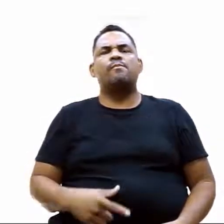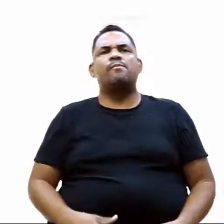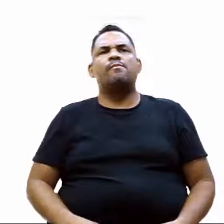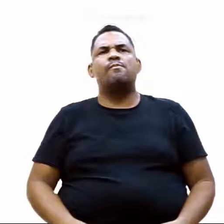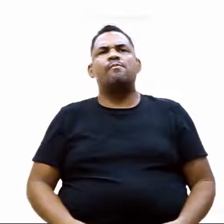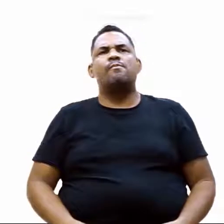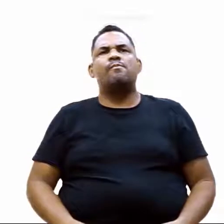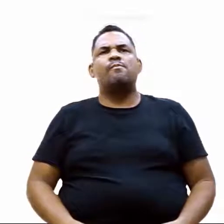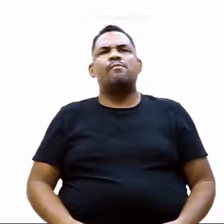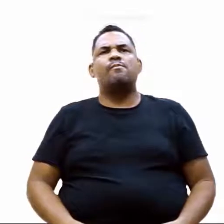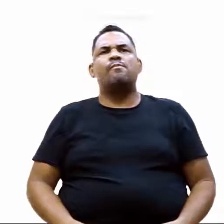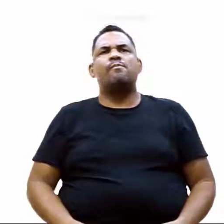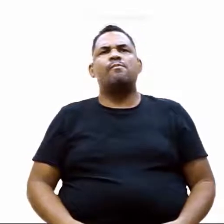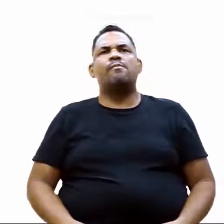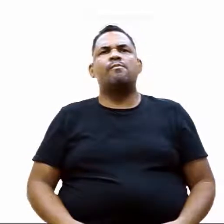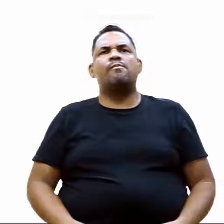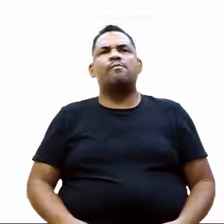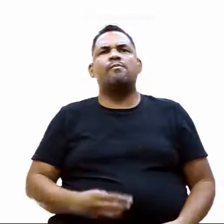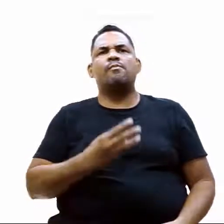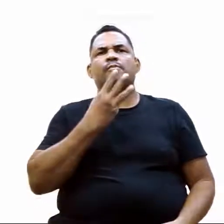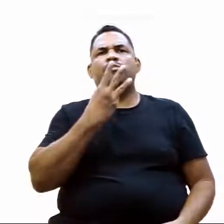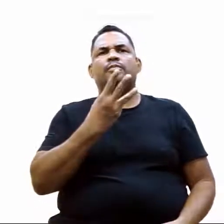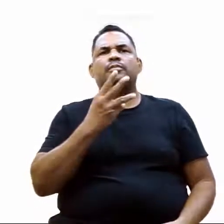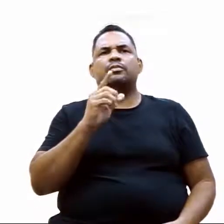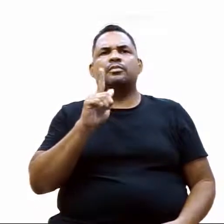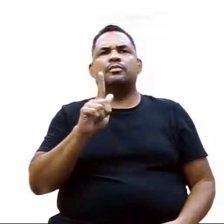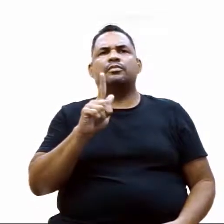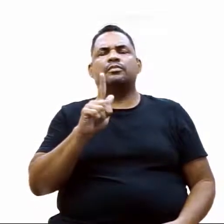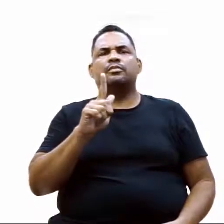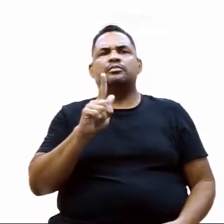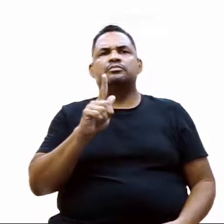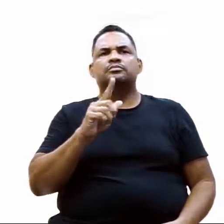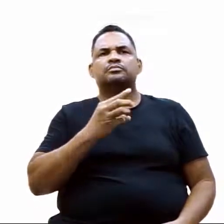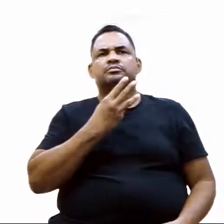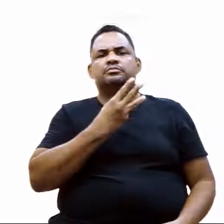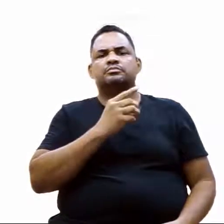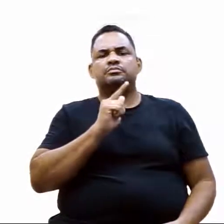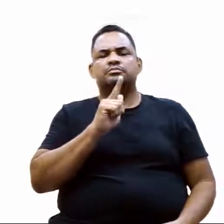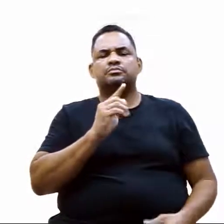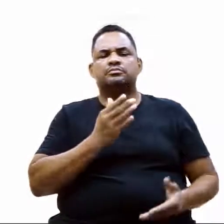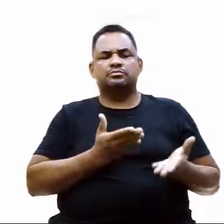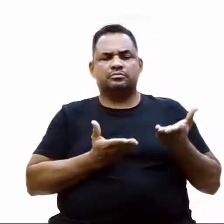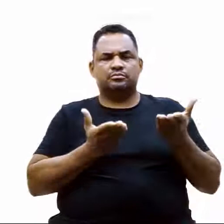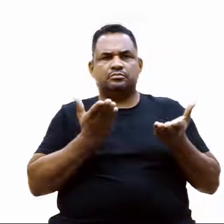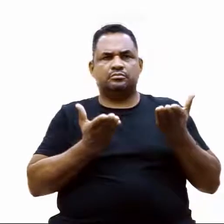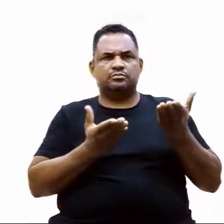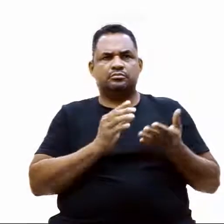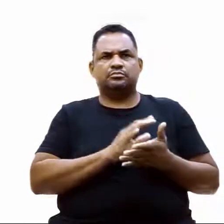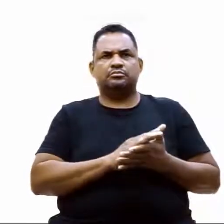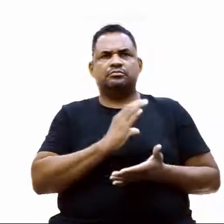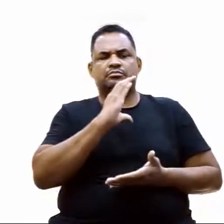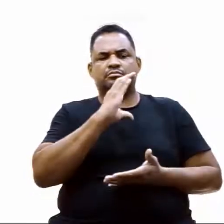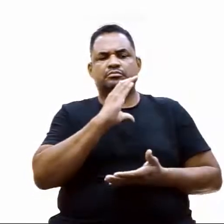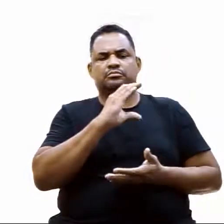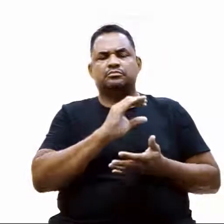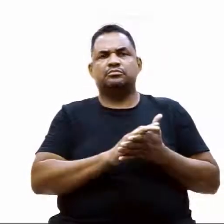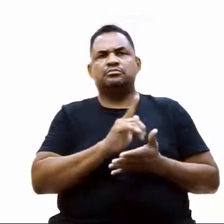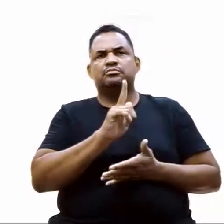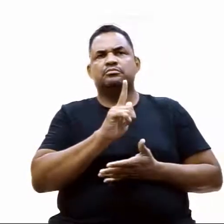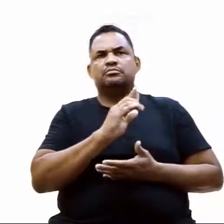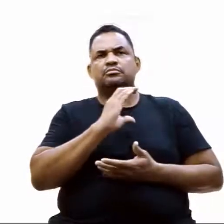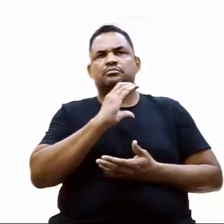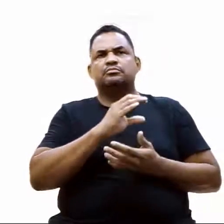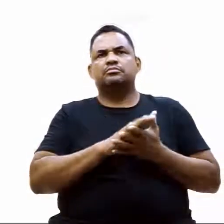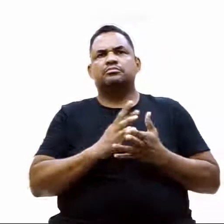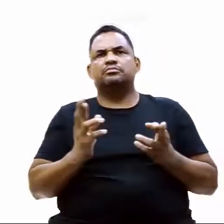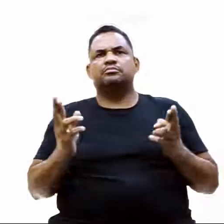olha aí, 3 gramas, digamos, foi colocado na balança, 3 gramas de carbono,